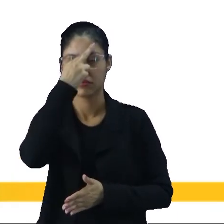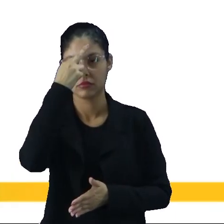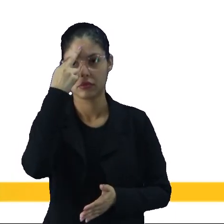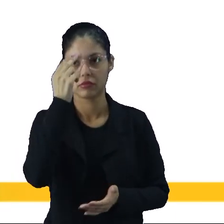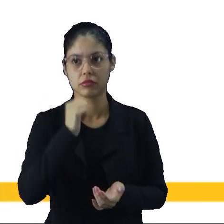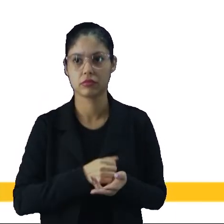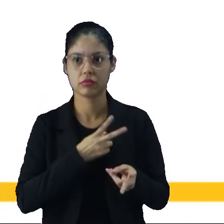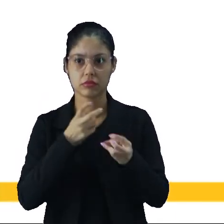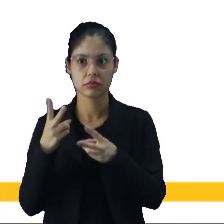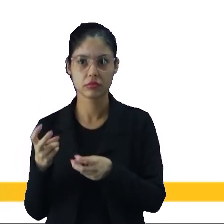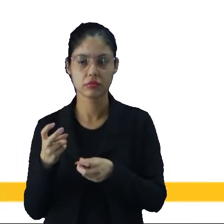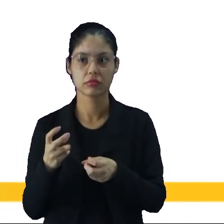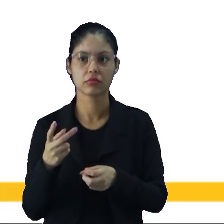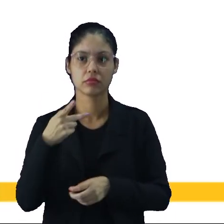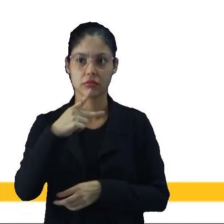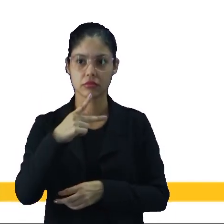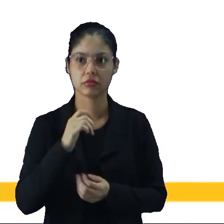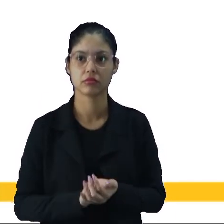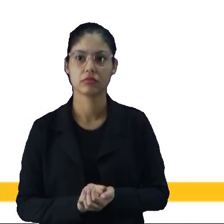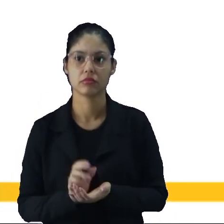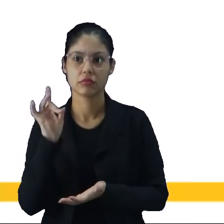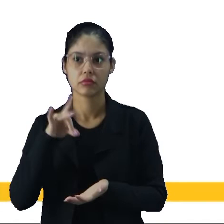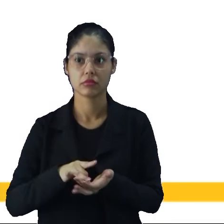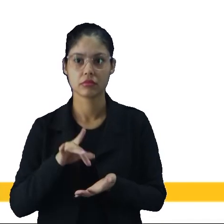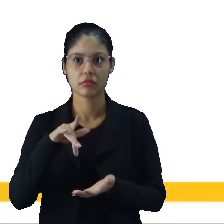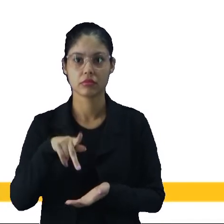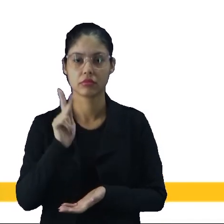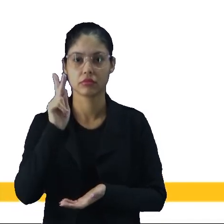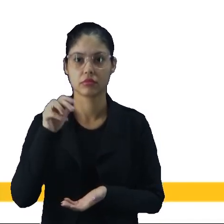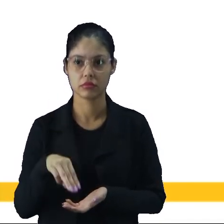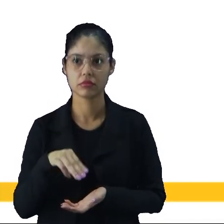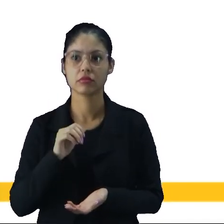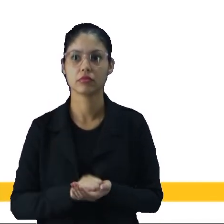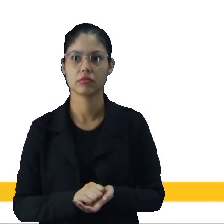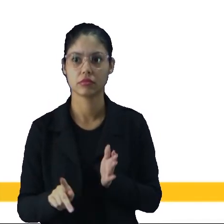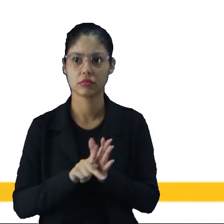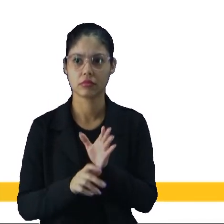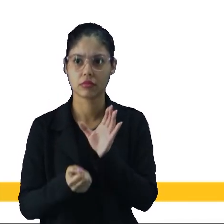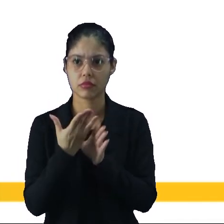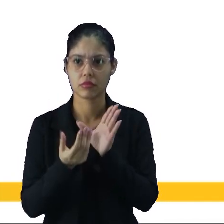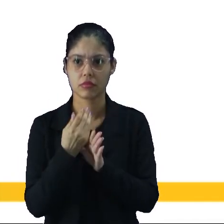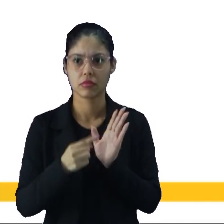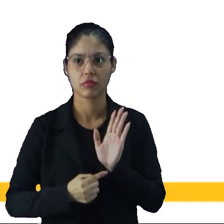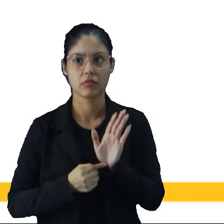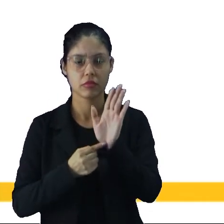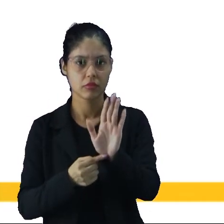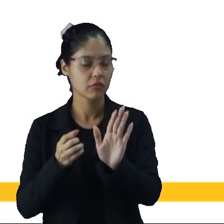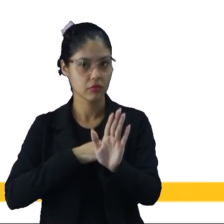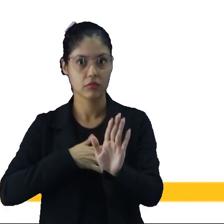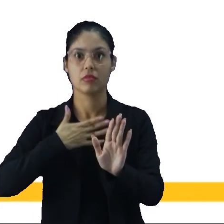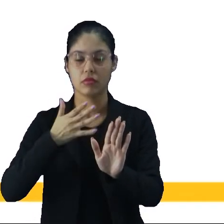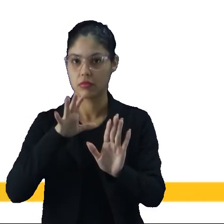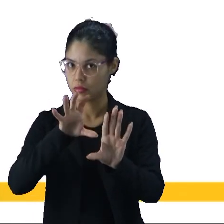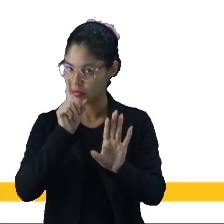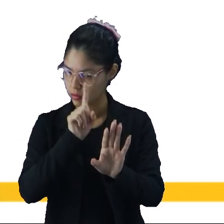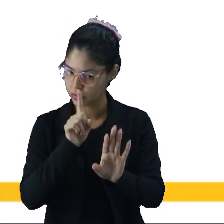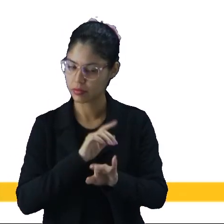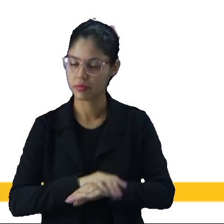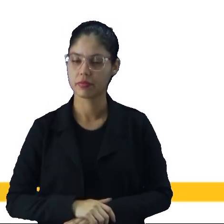histórica, observou-se que o preço P em reais do quilograma de um certo produto é dado por essa fórmula. Não se assuste com isso aqui,